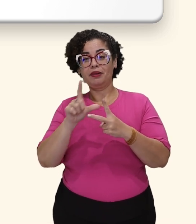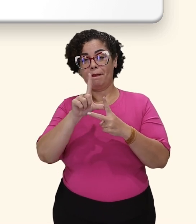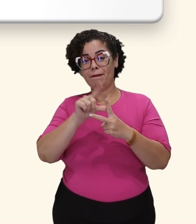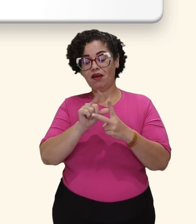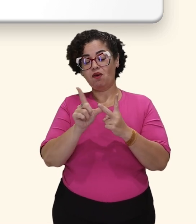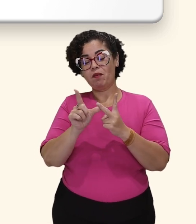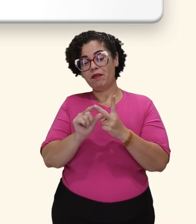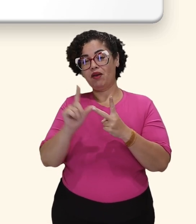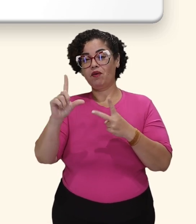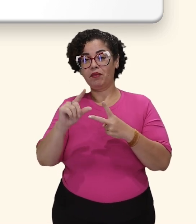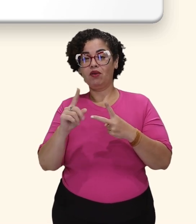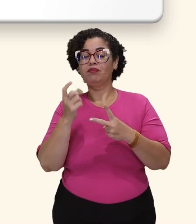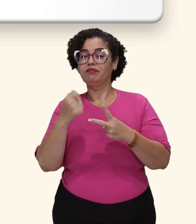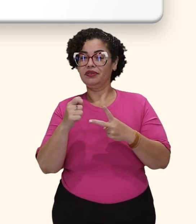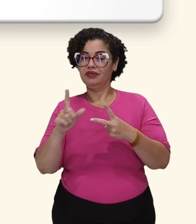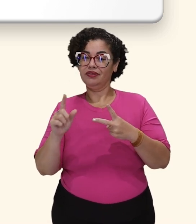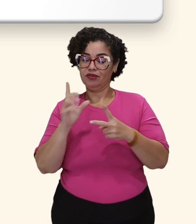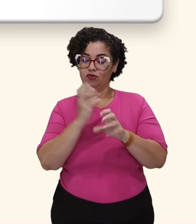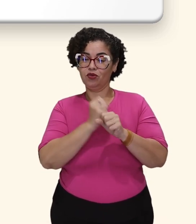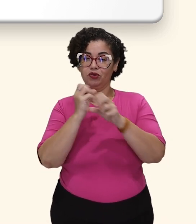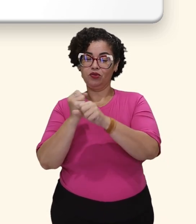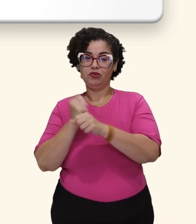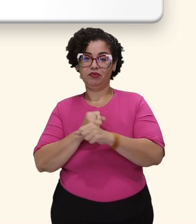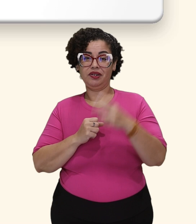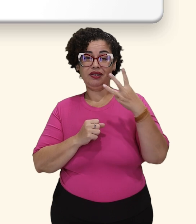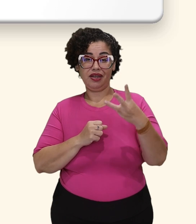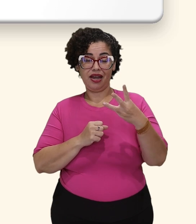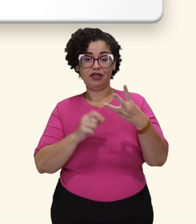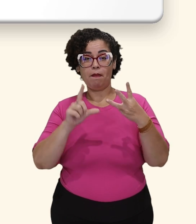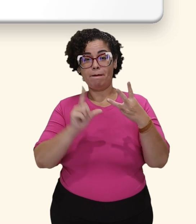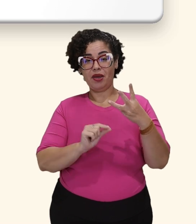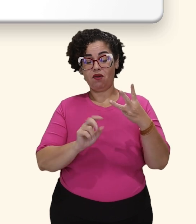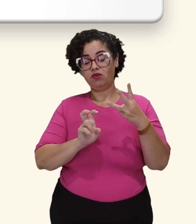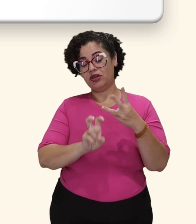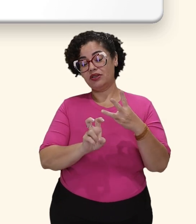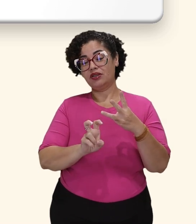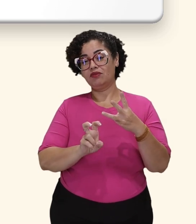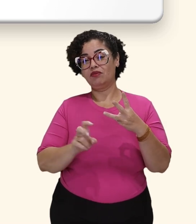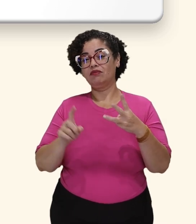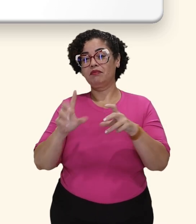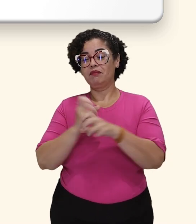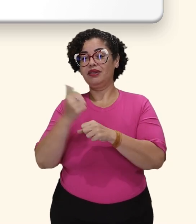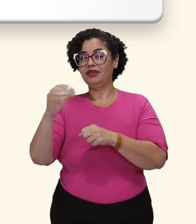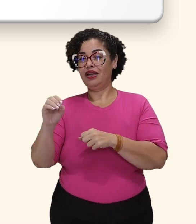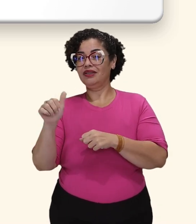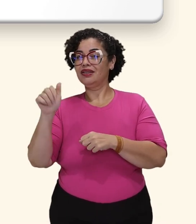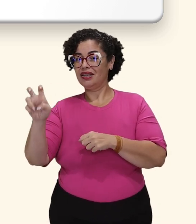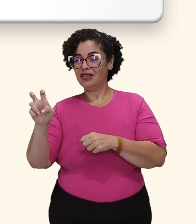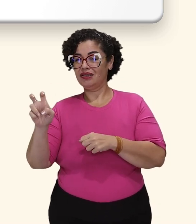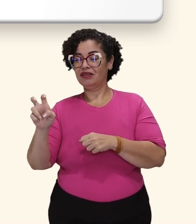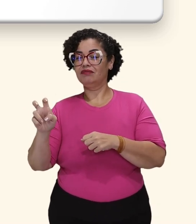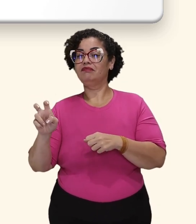ser menor que a soma dos outros 2 lados. Então, 3 é menor do que 5 mais 10,